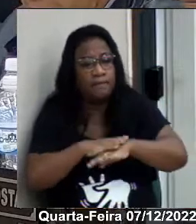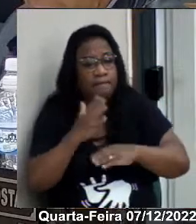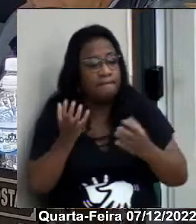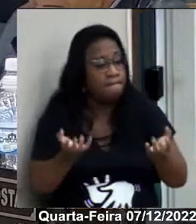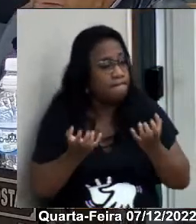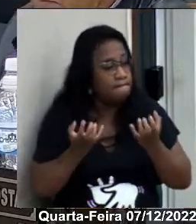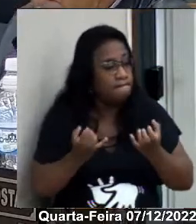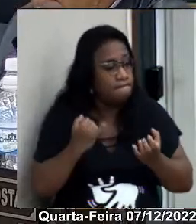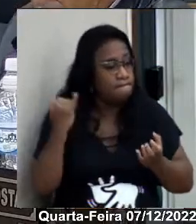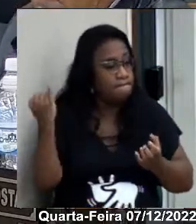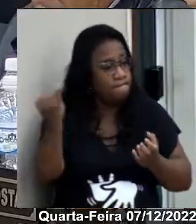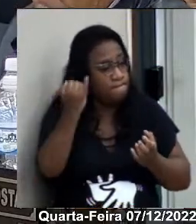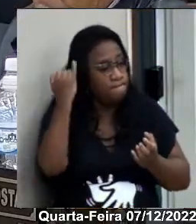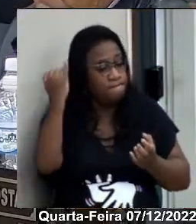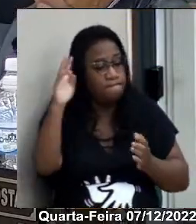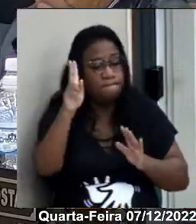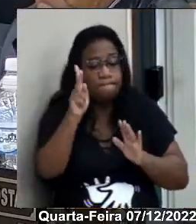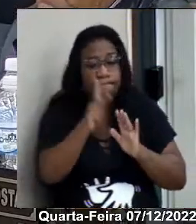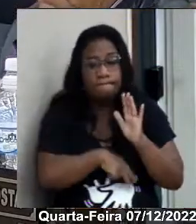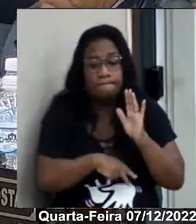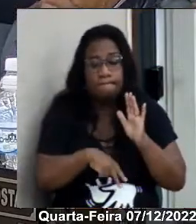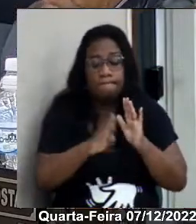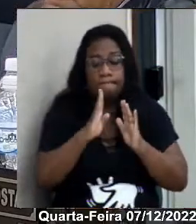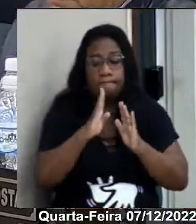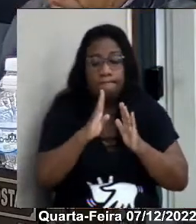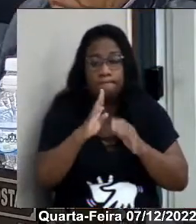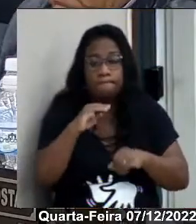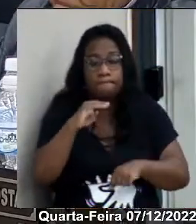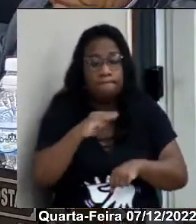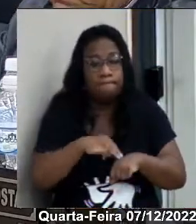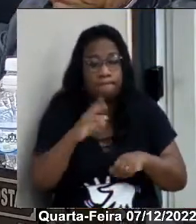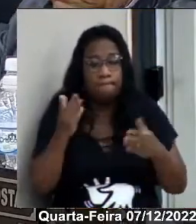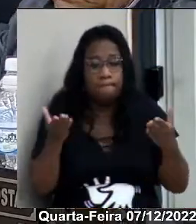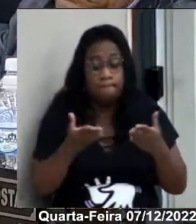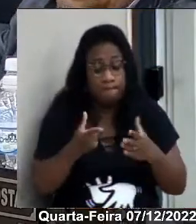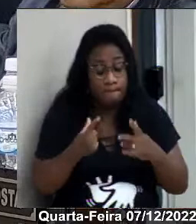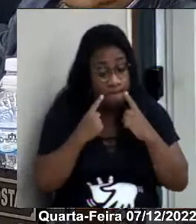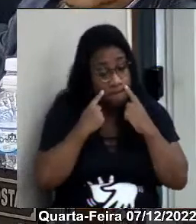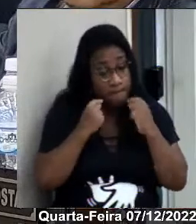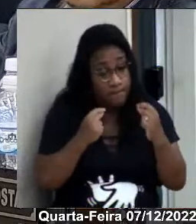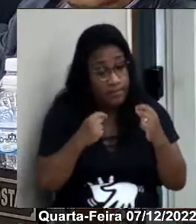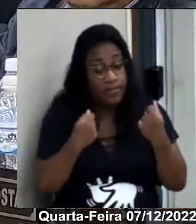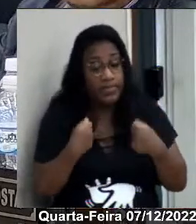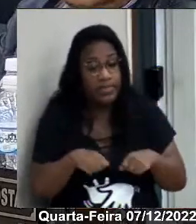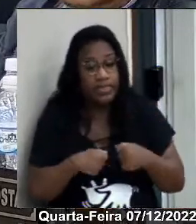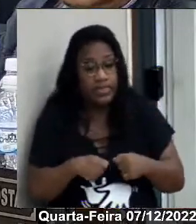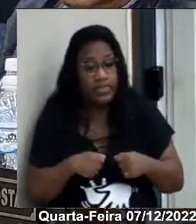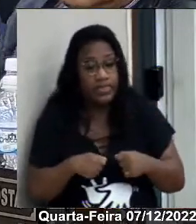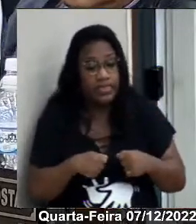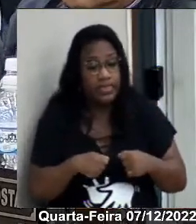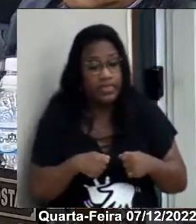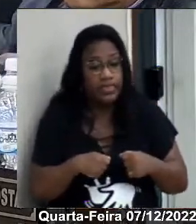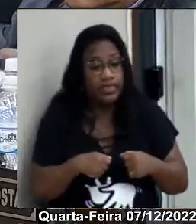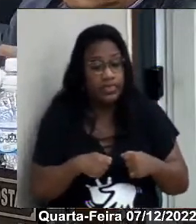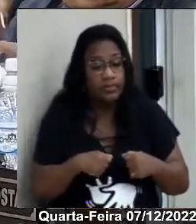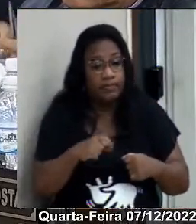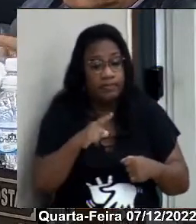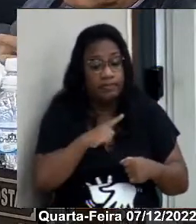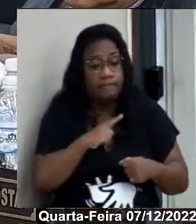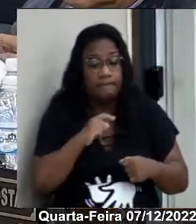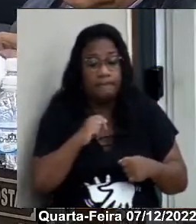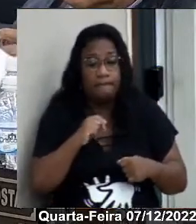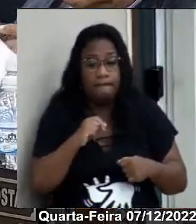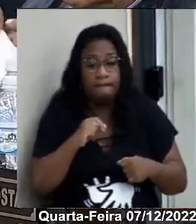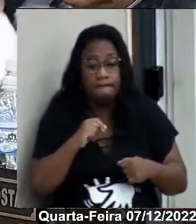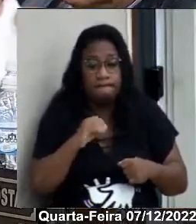queria trazer uma coisa importante sobre a Previdência Municipal, que muitas vezes a gente não dá uma devida atenção, né? Teve uma